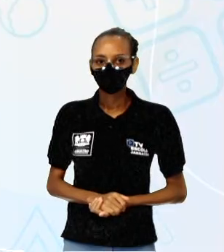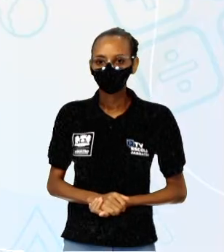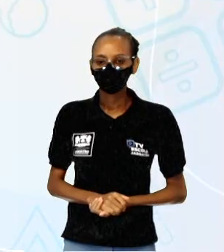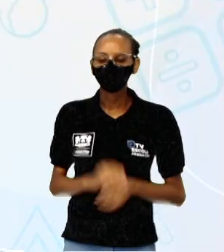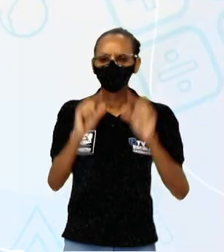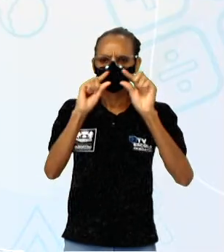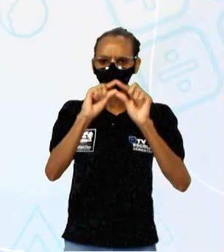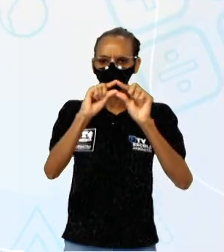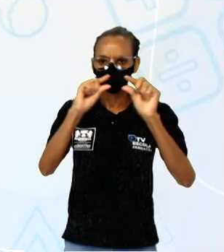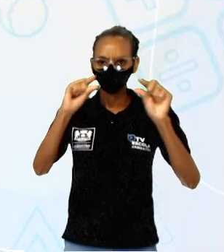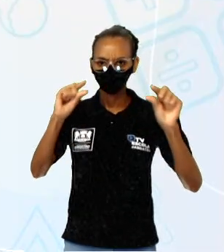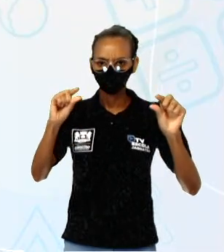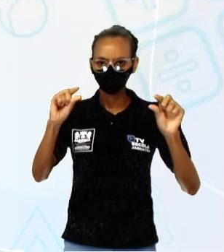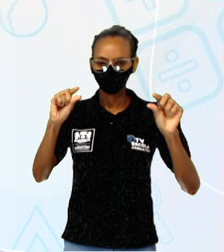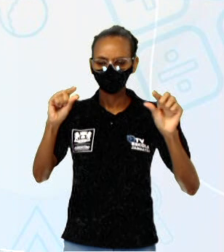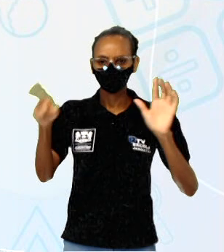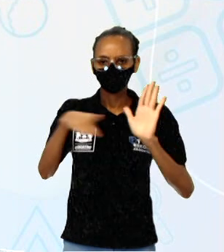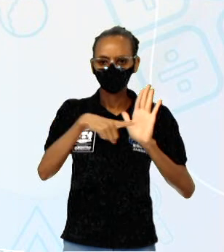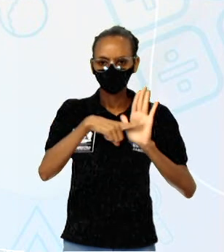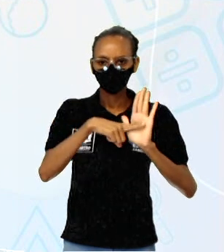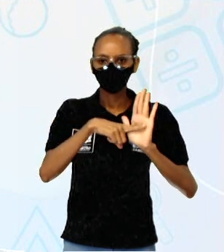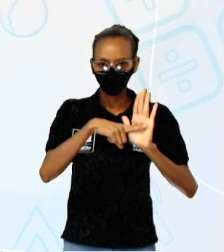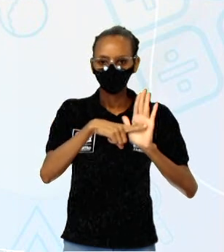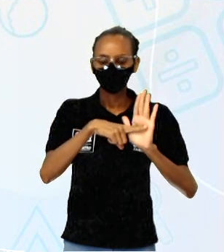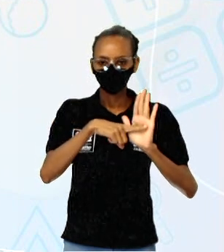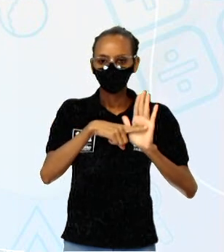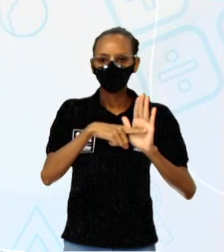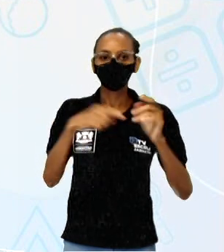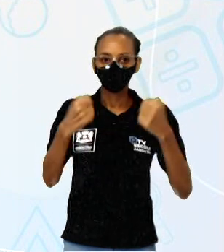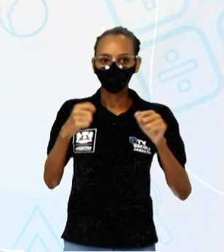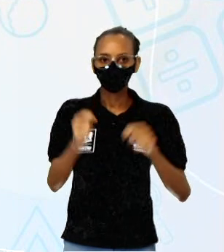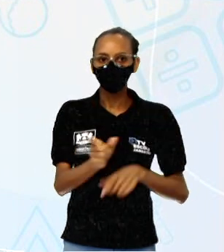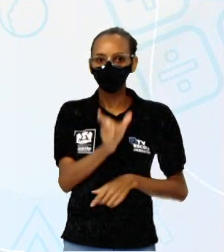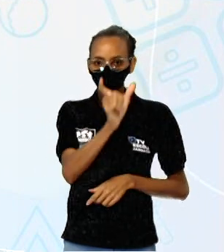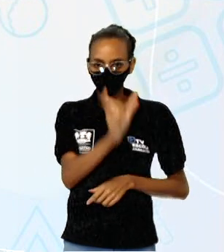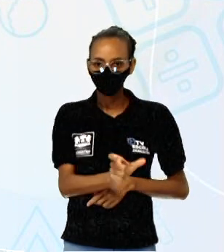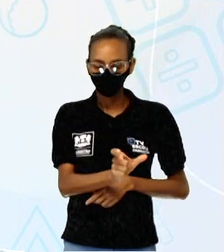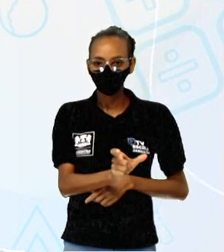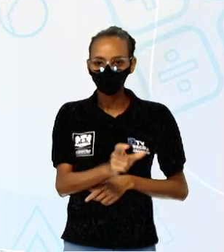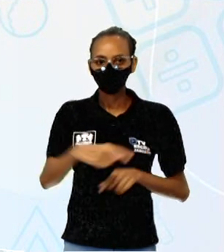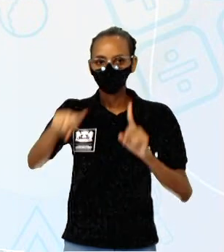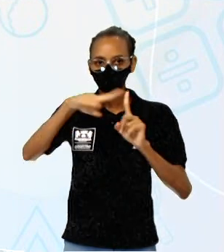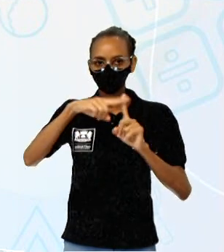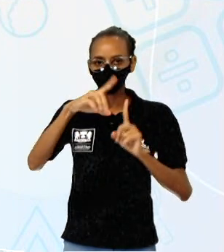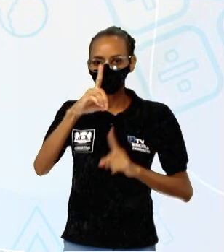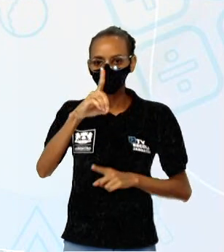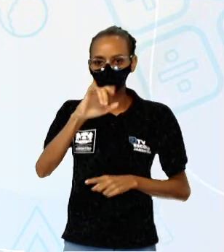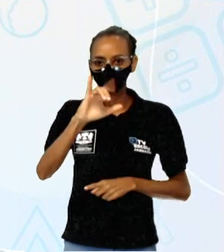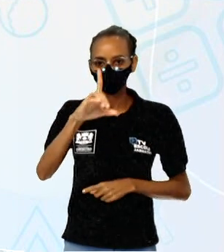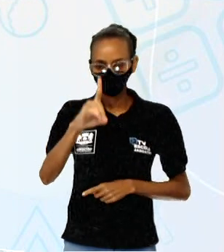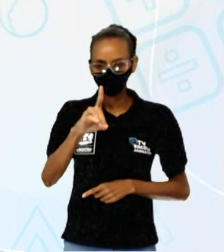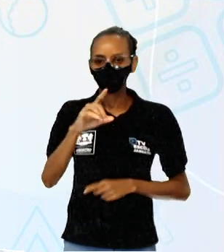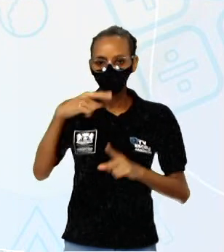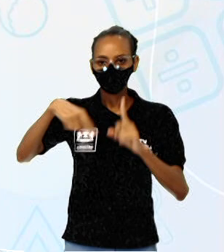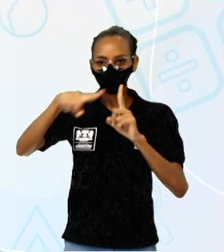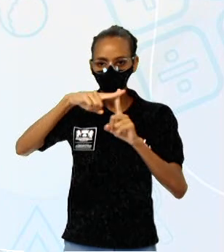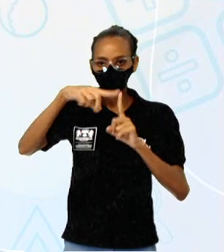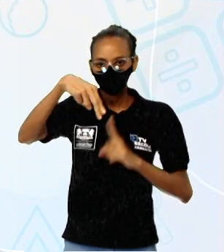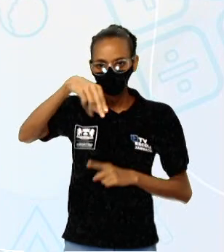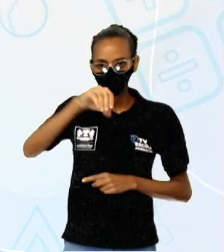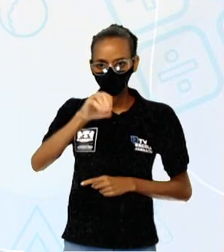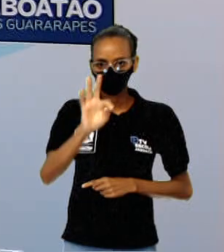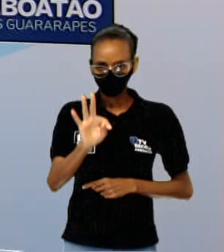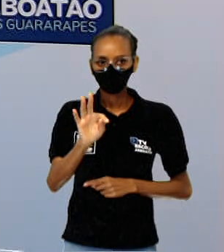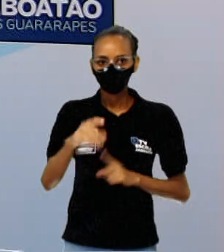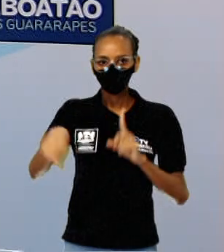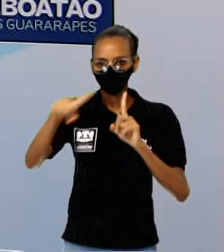Sentenças negativas. Como a gente acabou de ver, sujeito, did not mais verbo, né? Como é que ficaria aí um exemplo? Ó? I